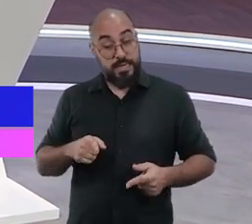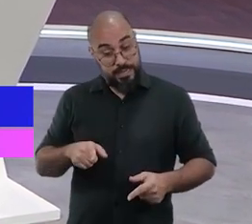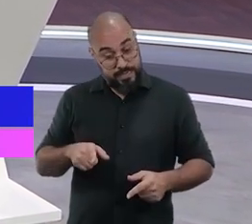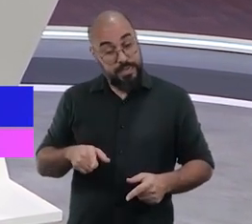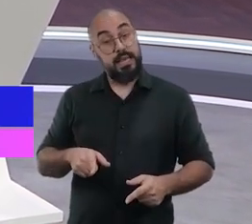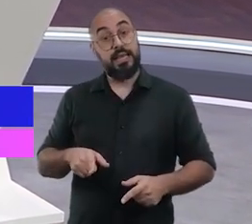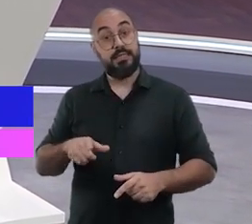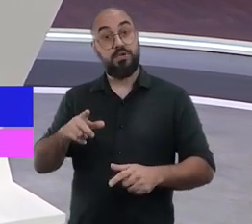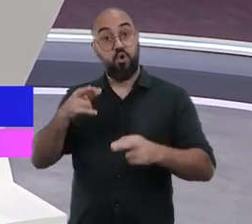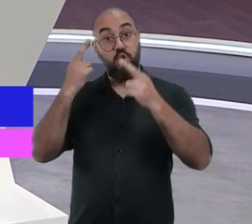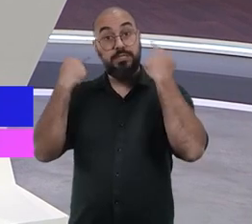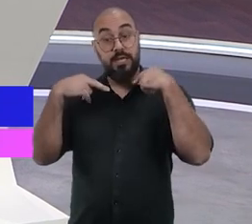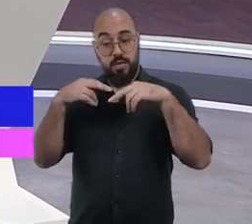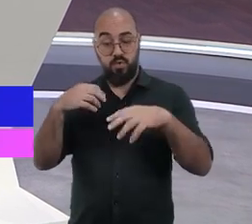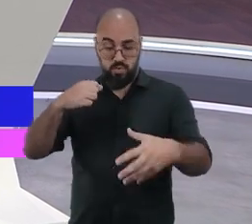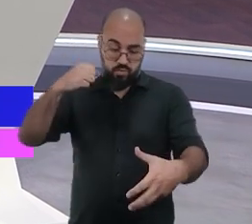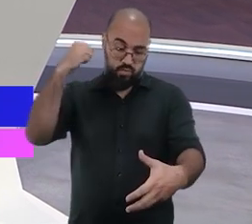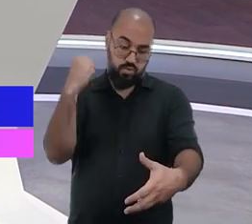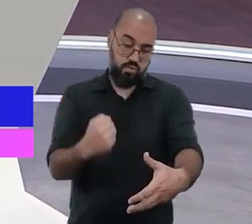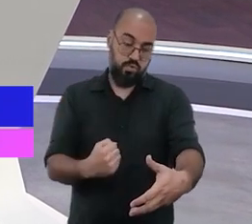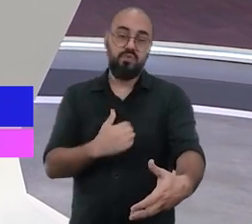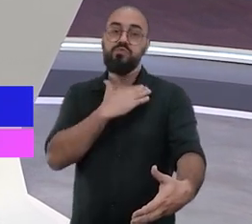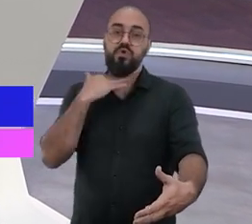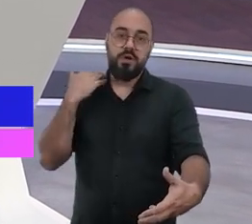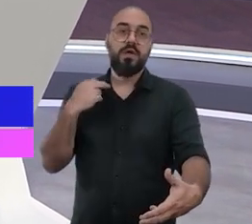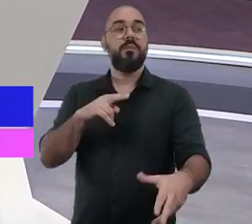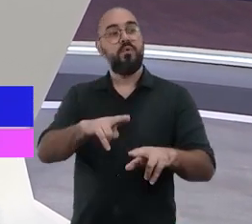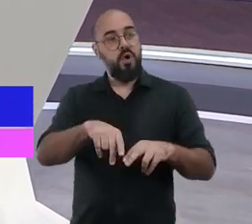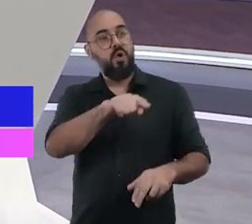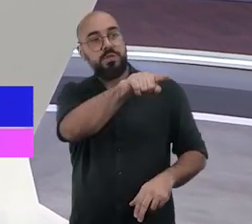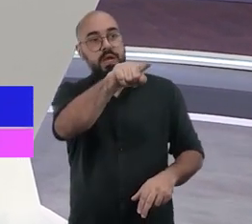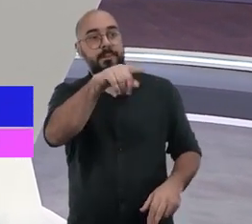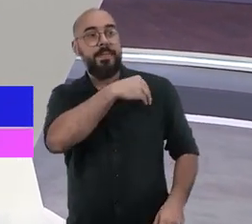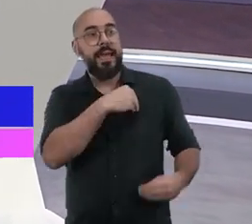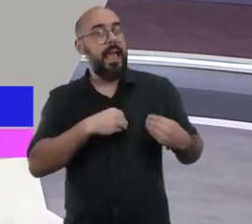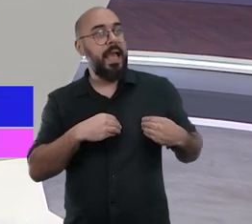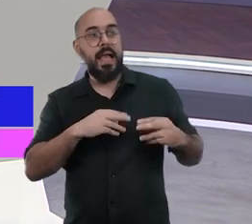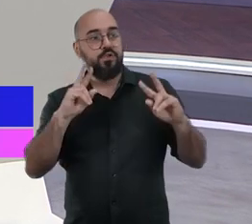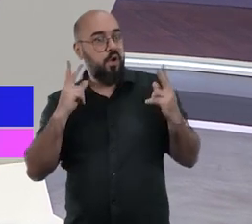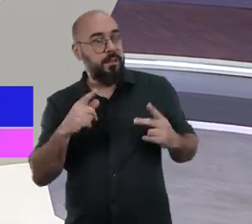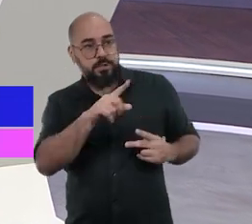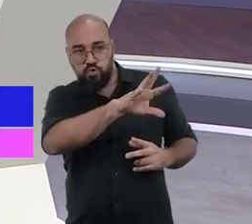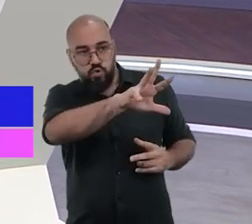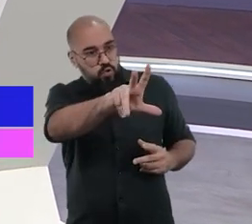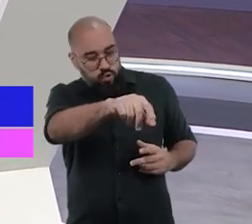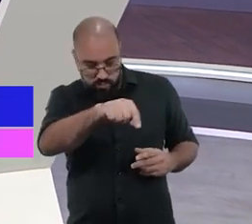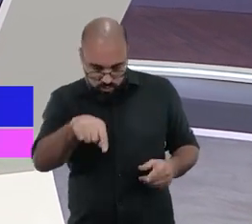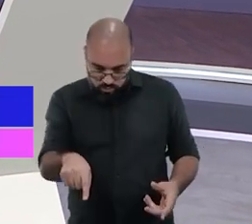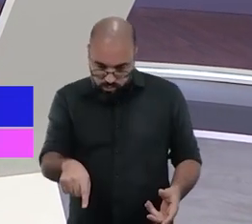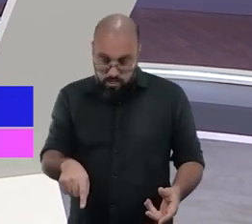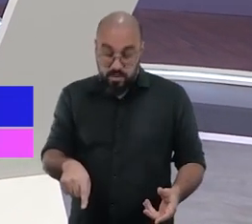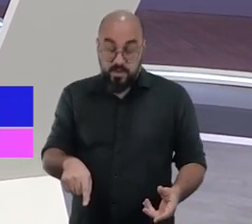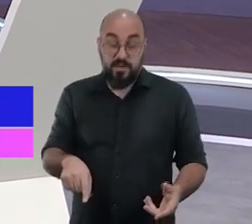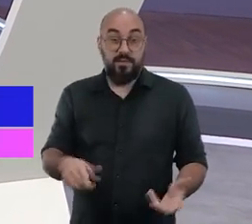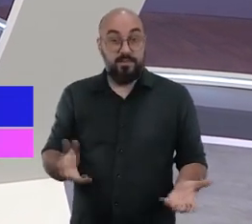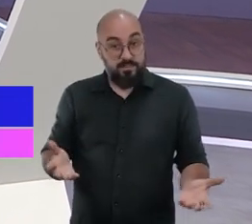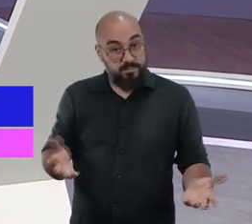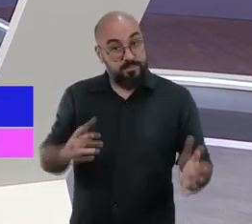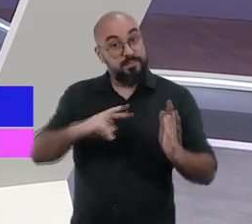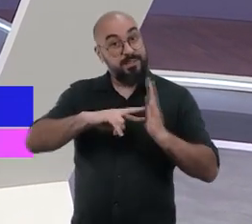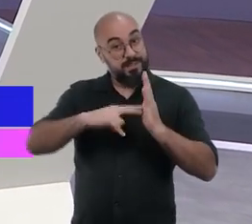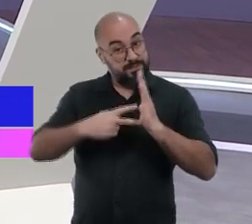era sacrificado por causa do pecado do ser humano. E Jesus é esse cordeiro. Jesus é